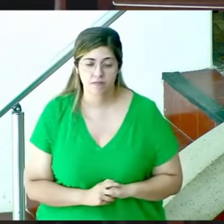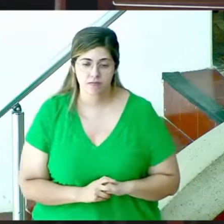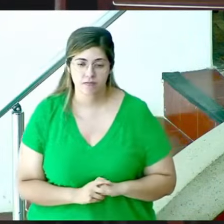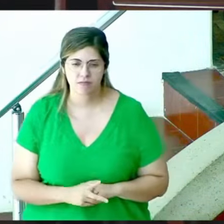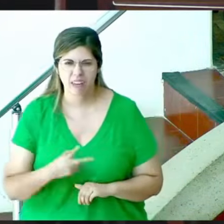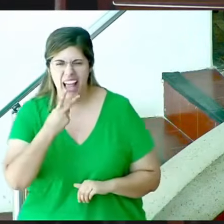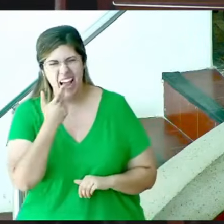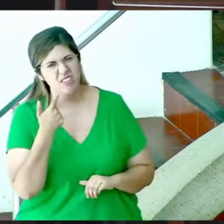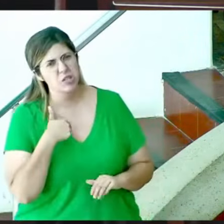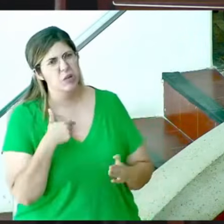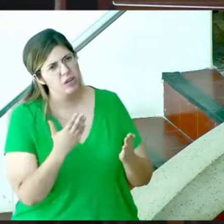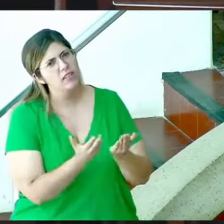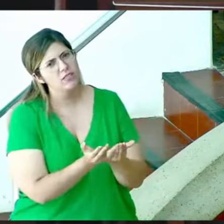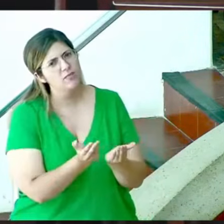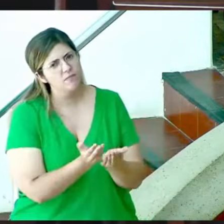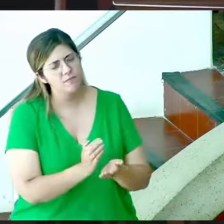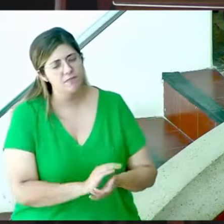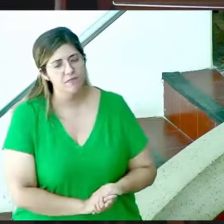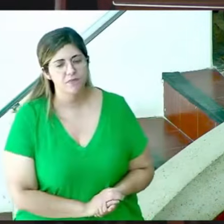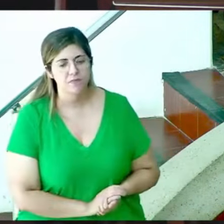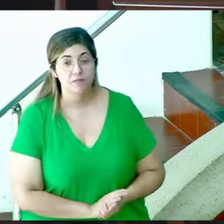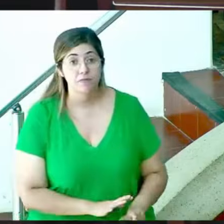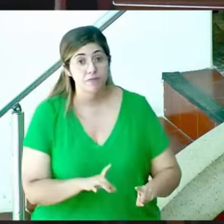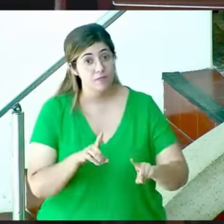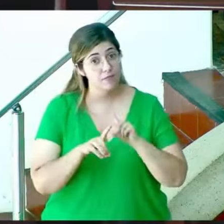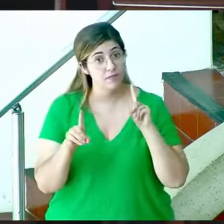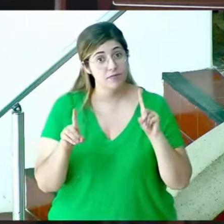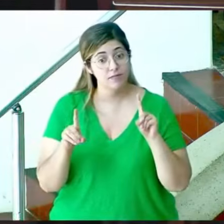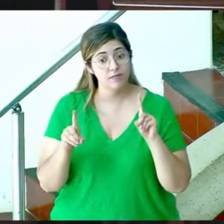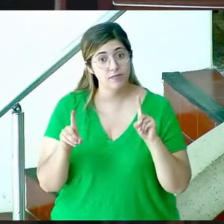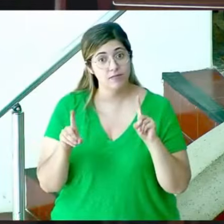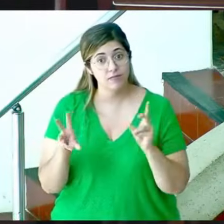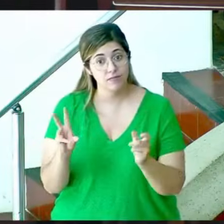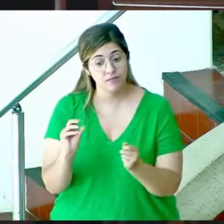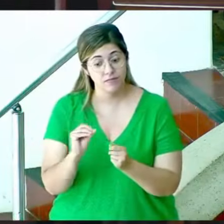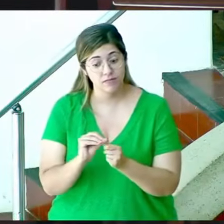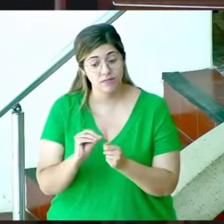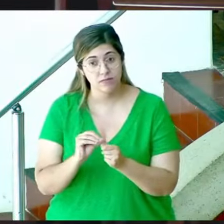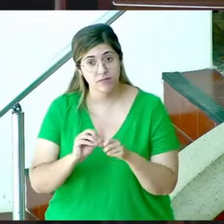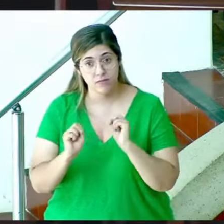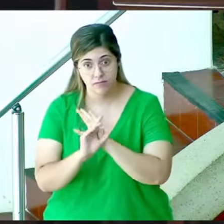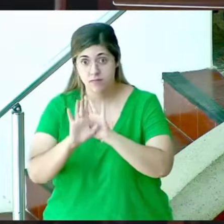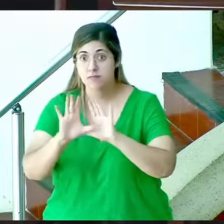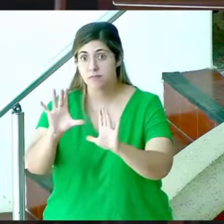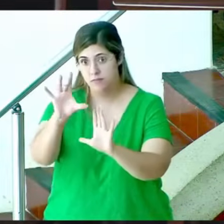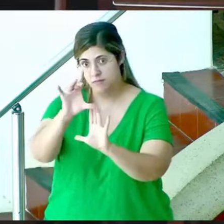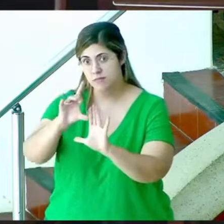eu sou crente, então se eu sou crente, eu devo estar glorificando a Deus.